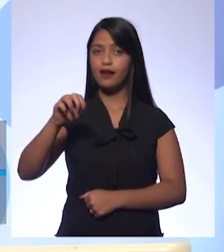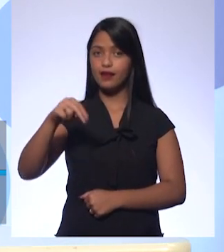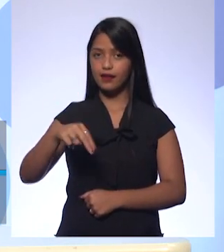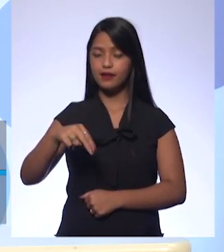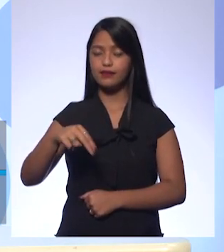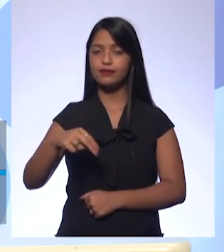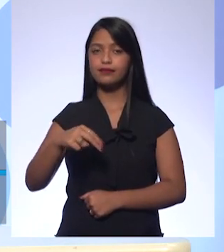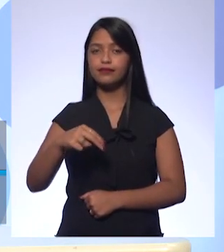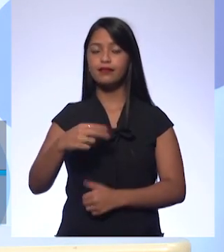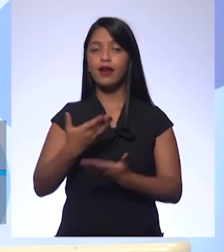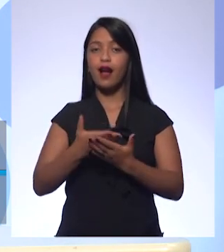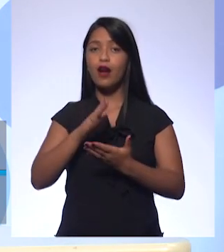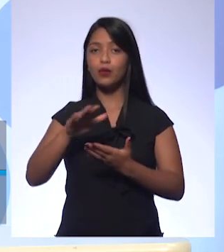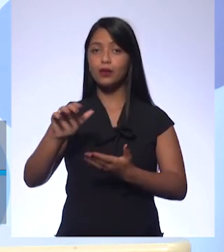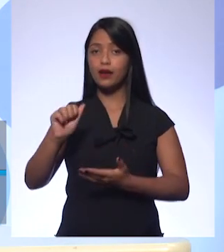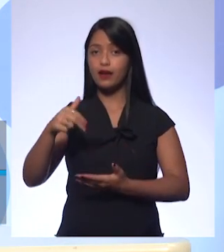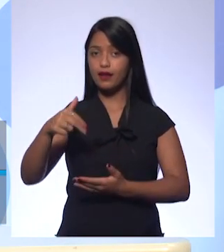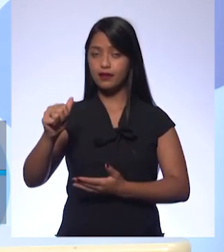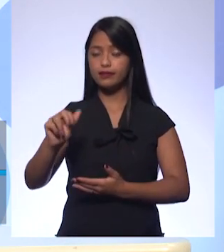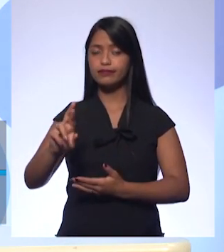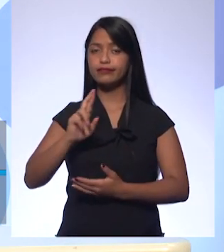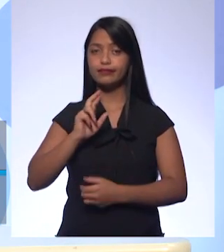Ana Luísa colocou A.